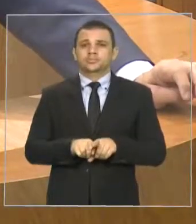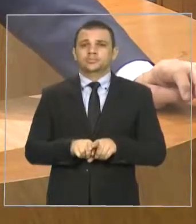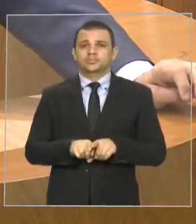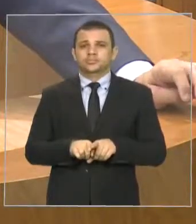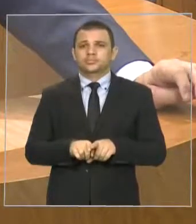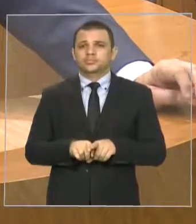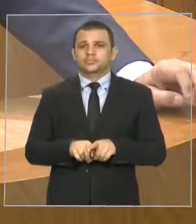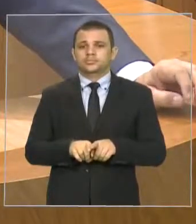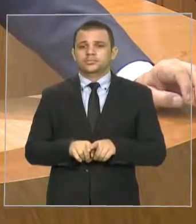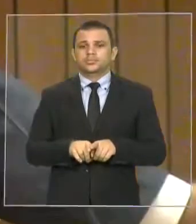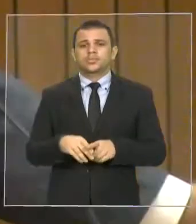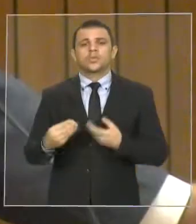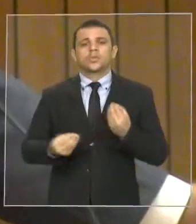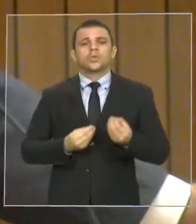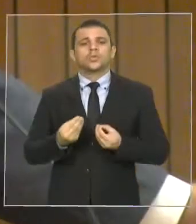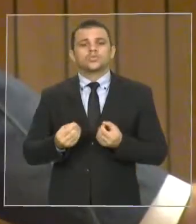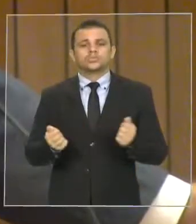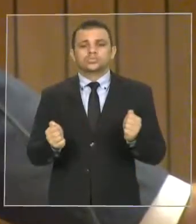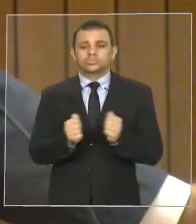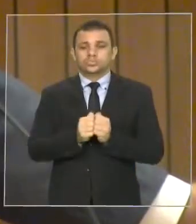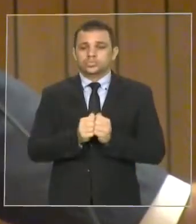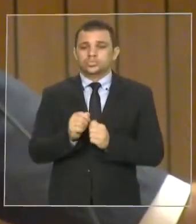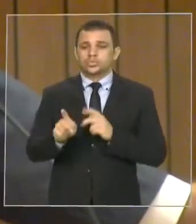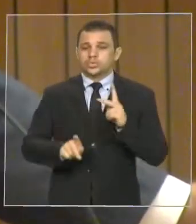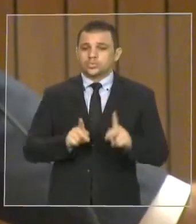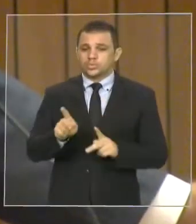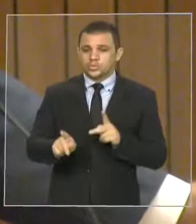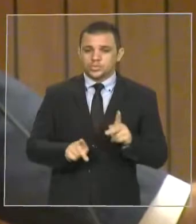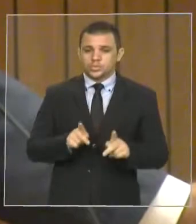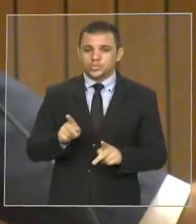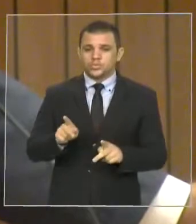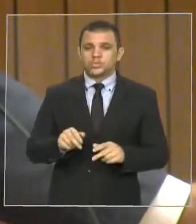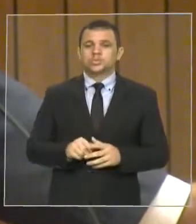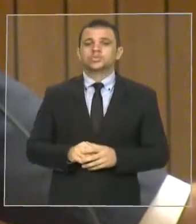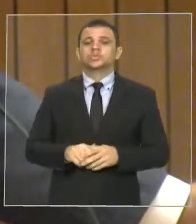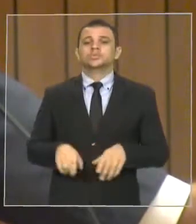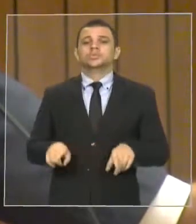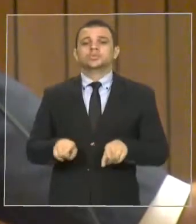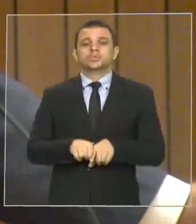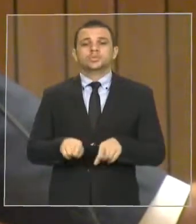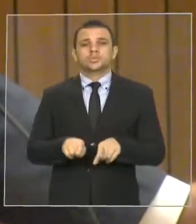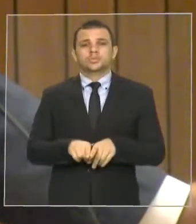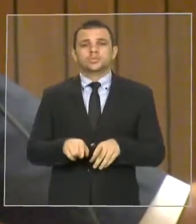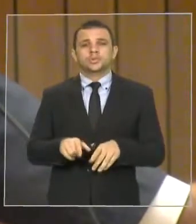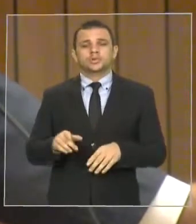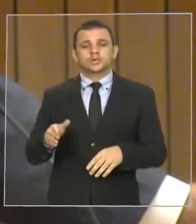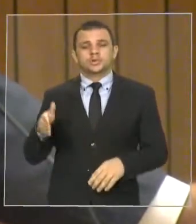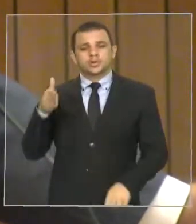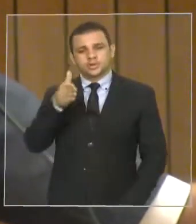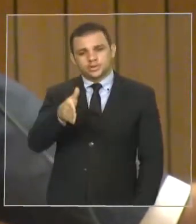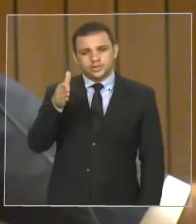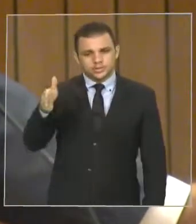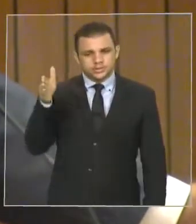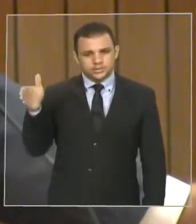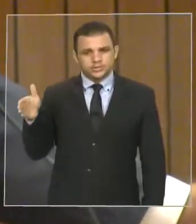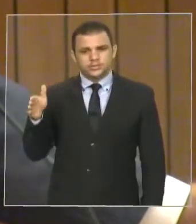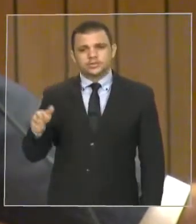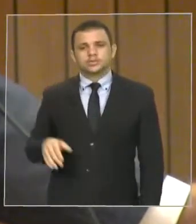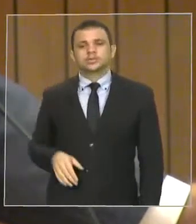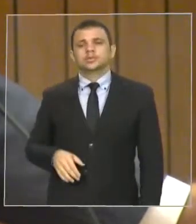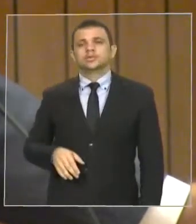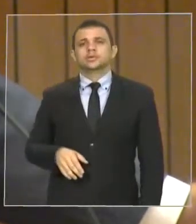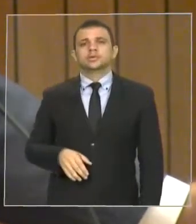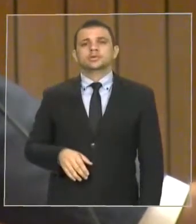população aos circuitos e ea festa de